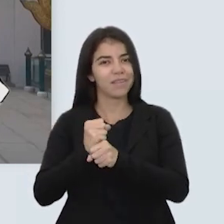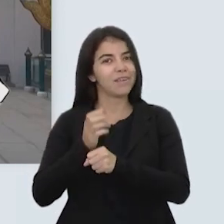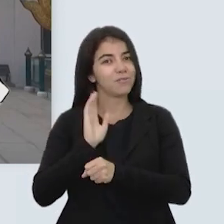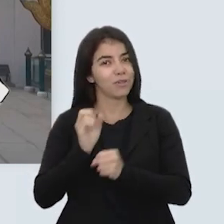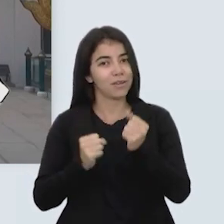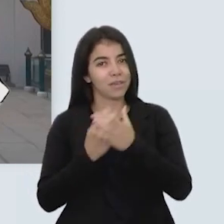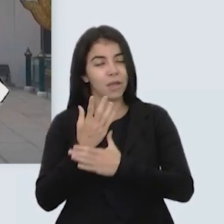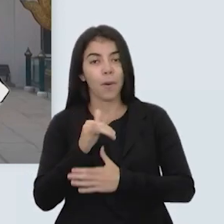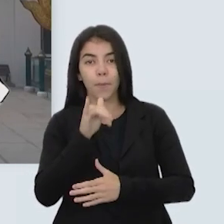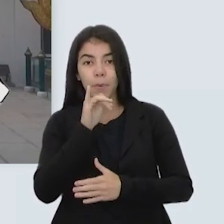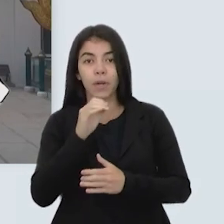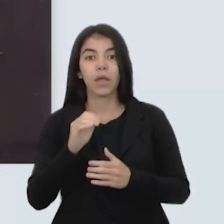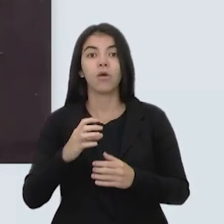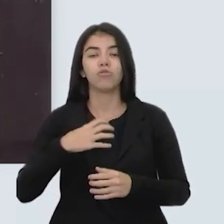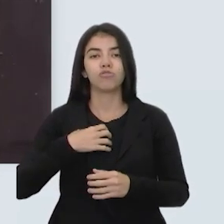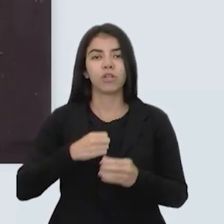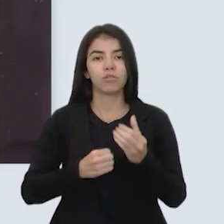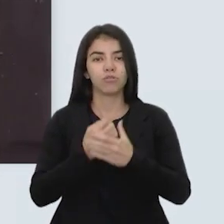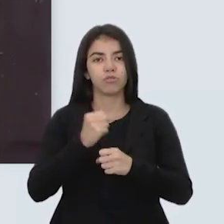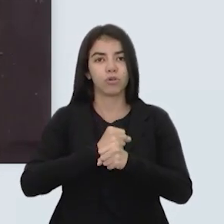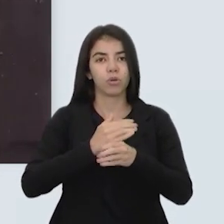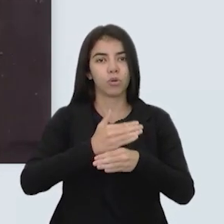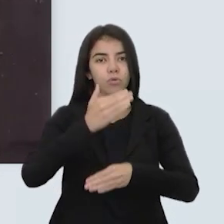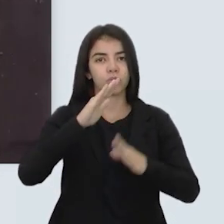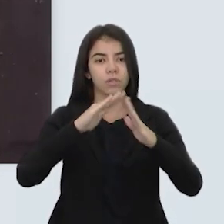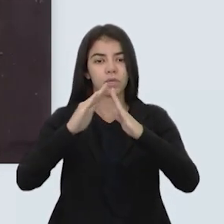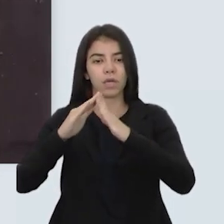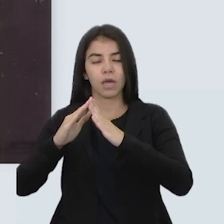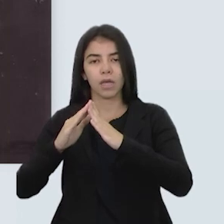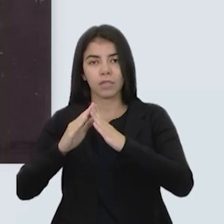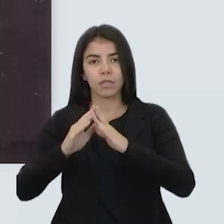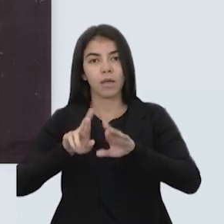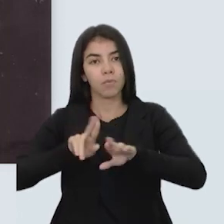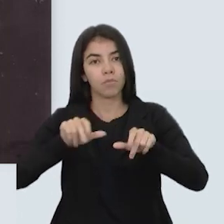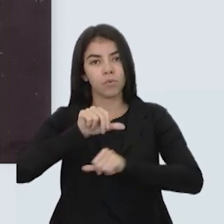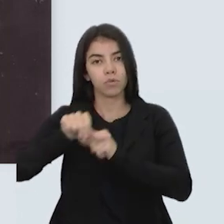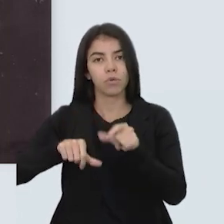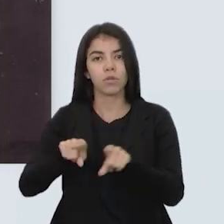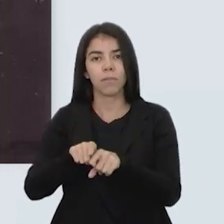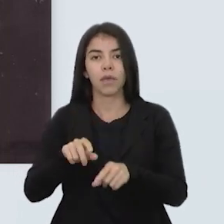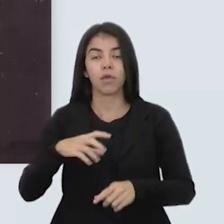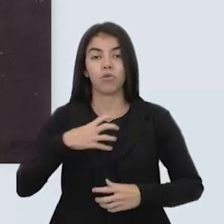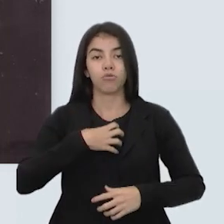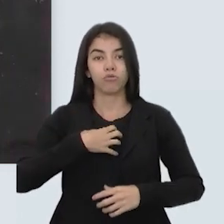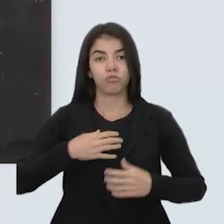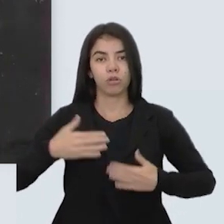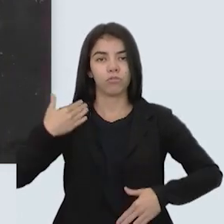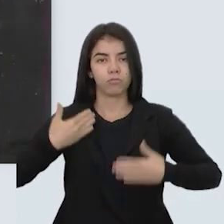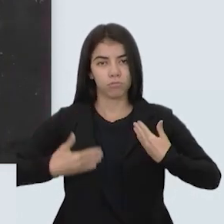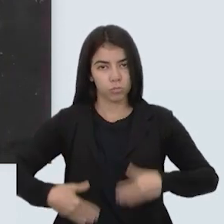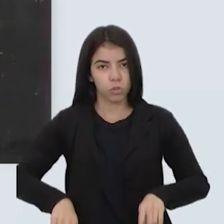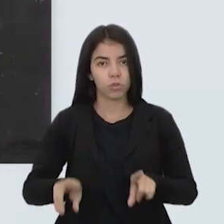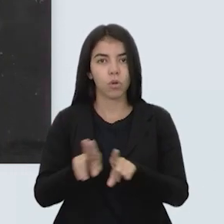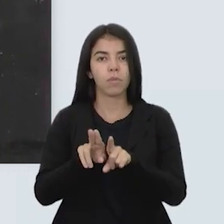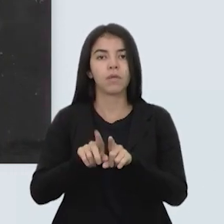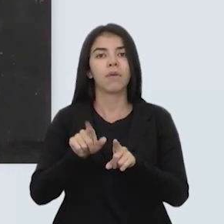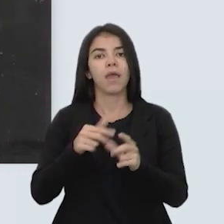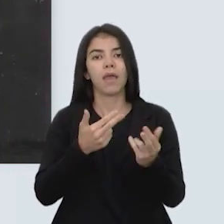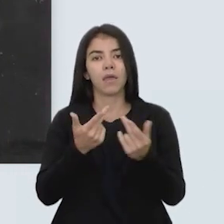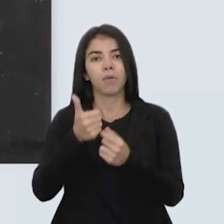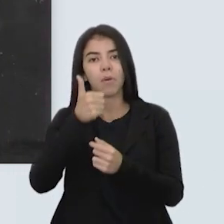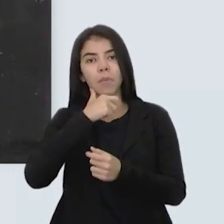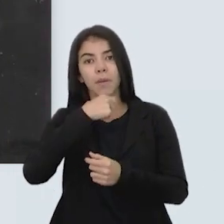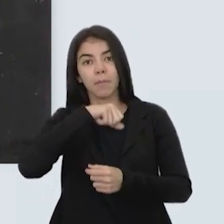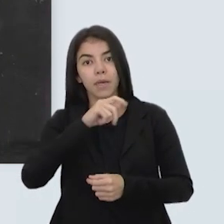de construir casas foi se modificando. Aposto que você se veste de uma forma diferente do jeito que seus pais se vestiam quando eles tinham a sua